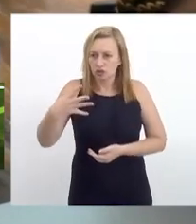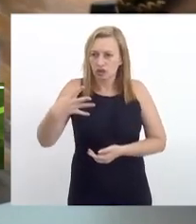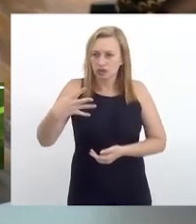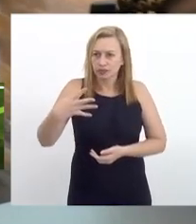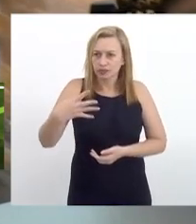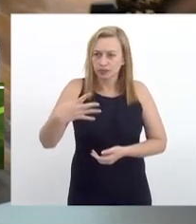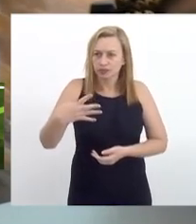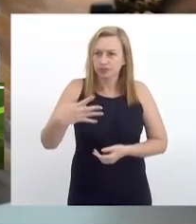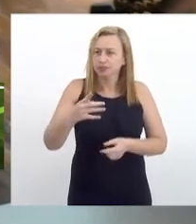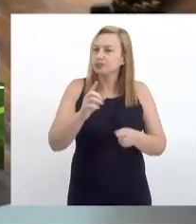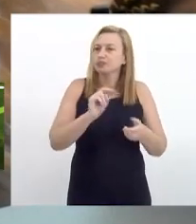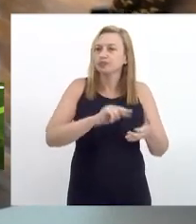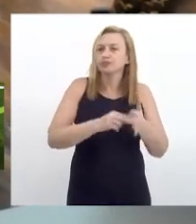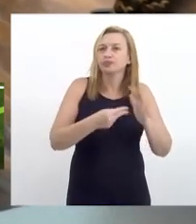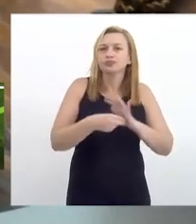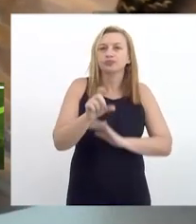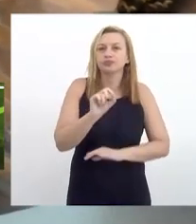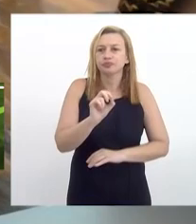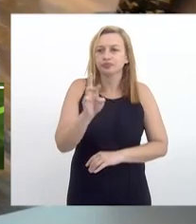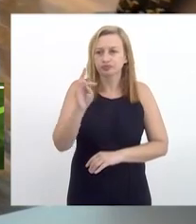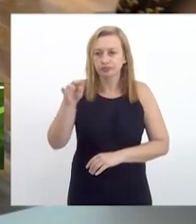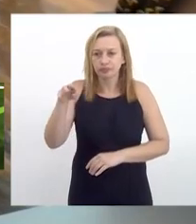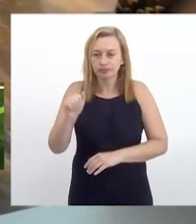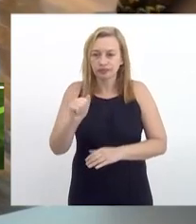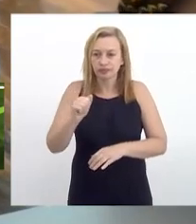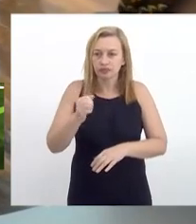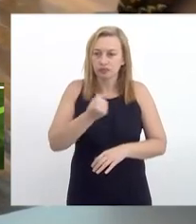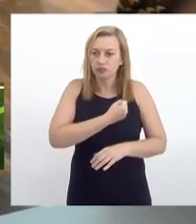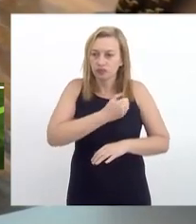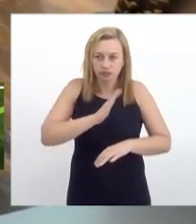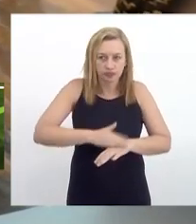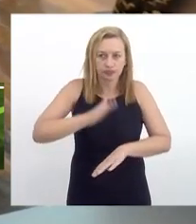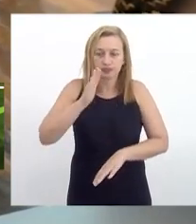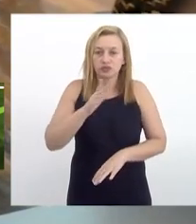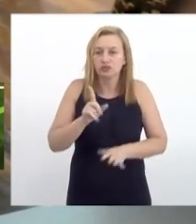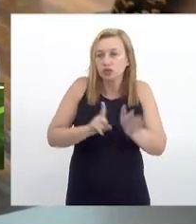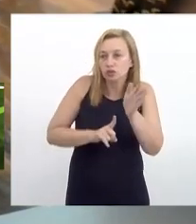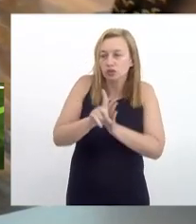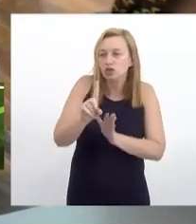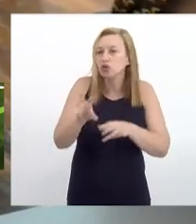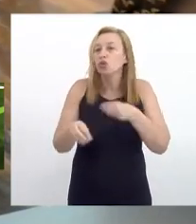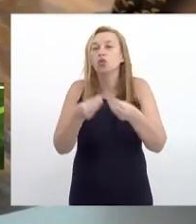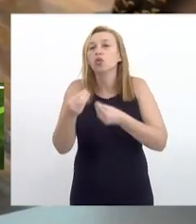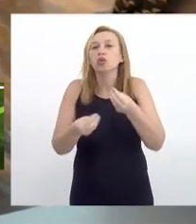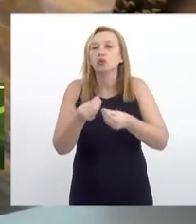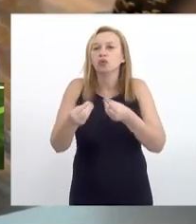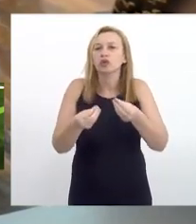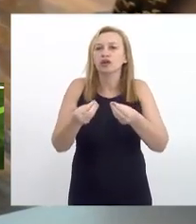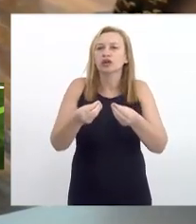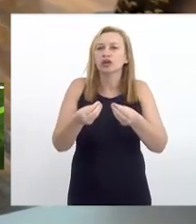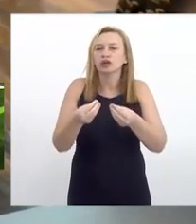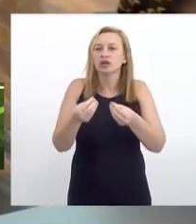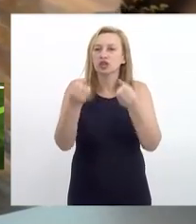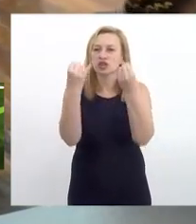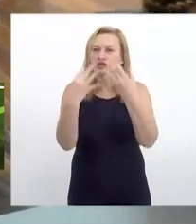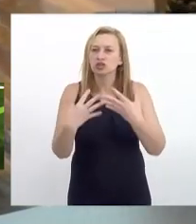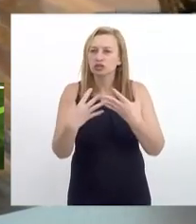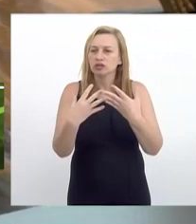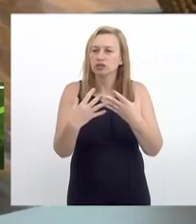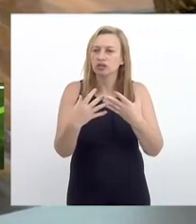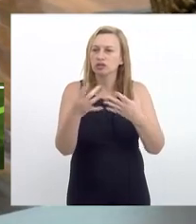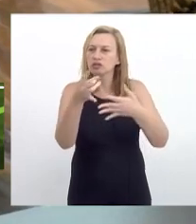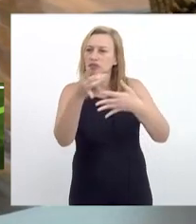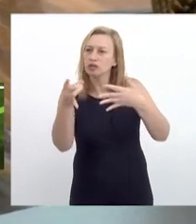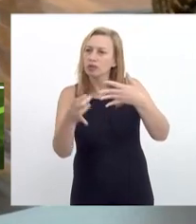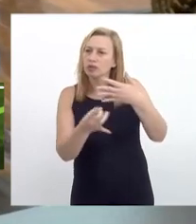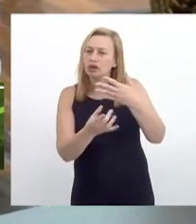isso vai significar que a nossa receita vai aumentar quando eu pergunto como é que é classificado o recurso que vai para formar o fundo de reserva do Rio e